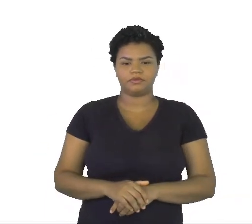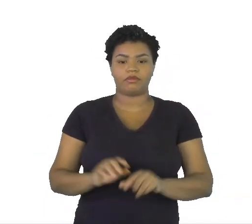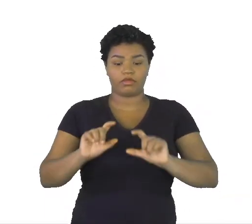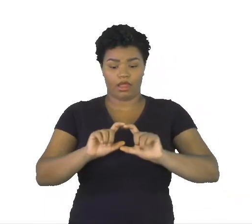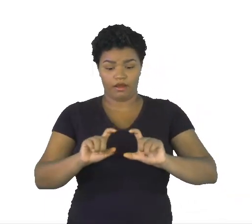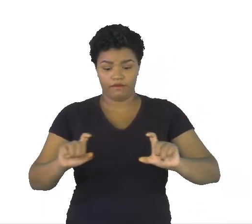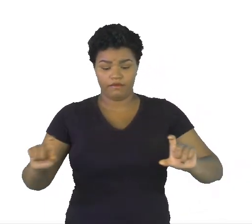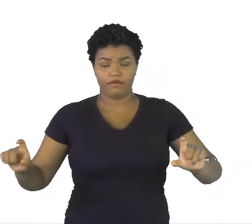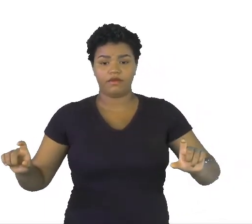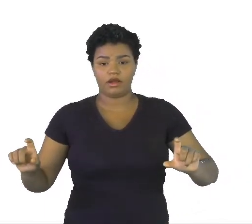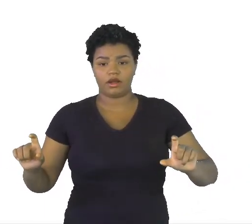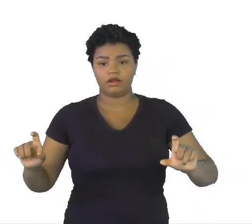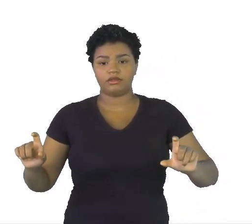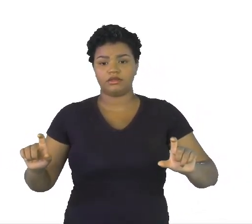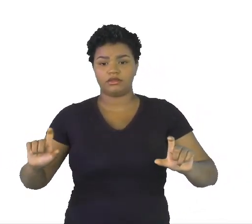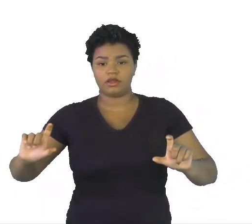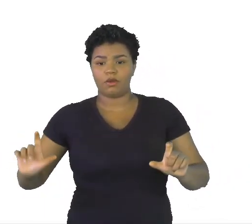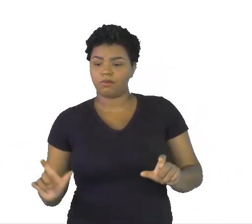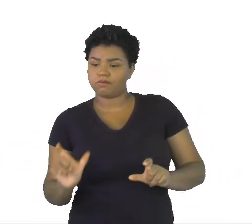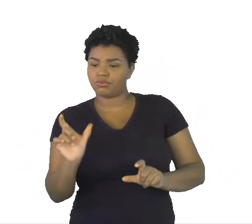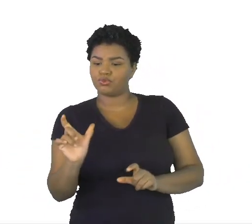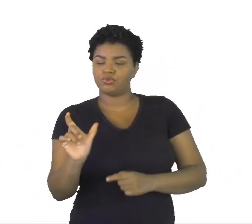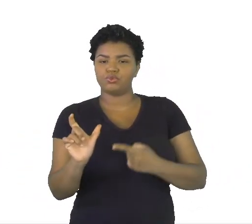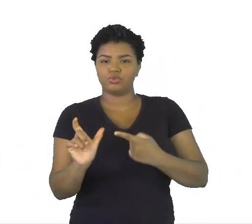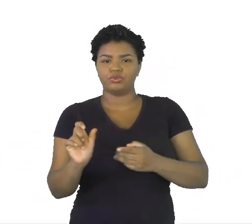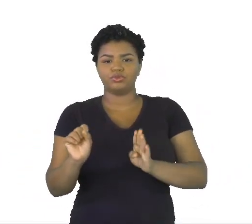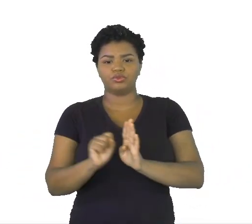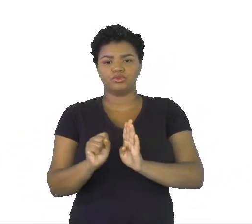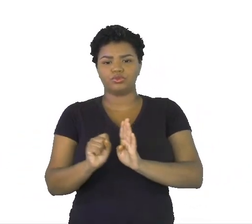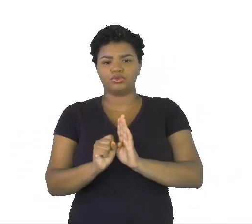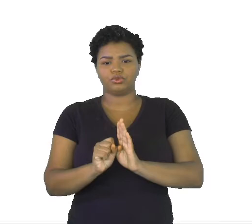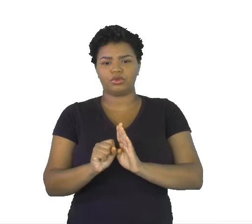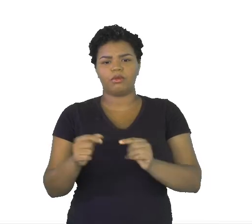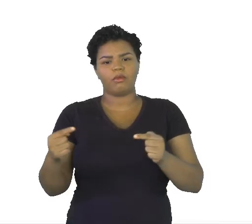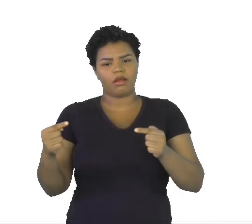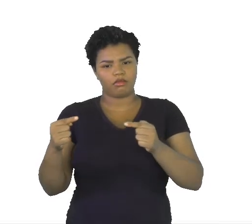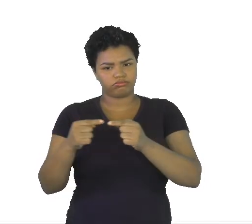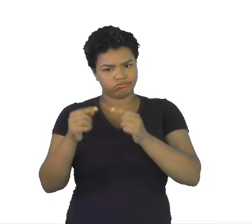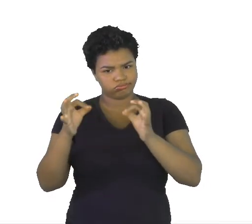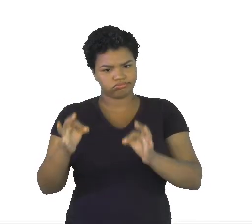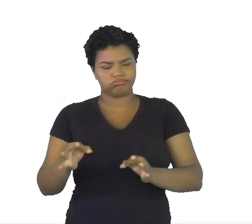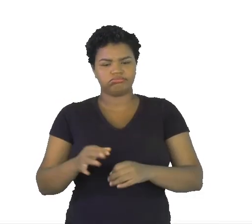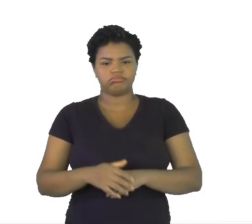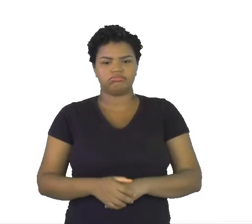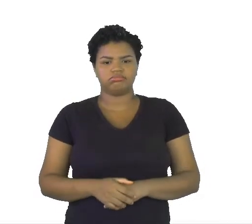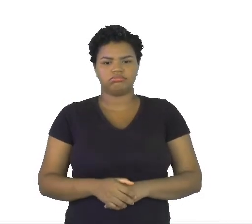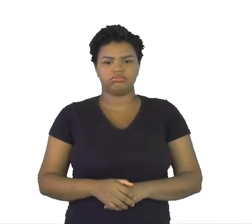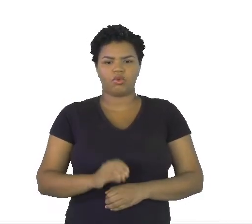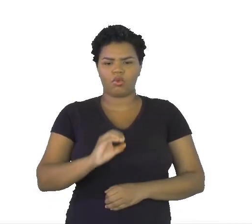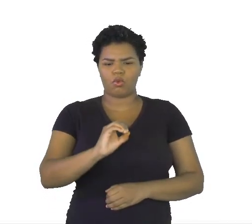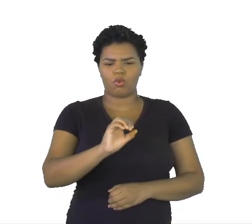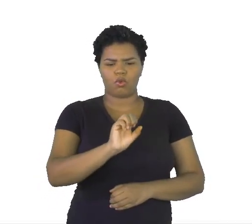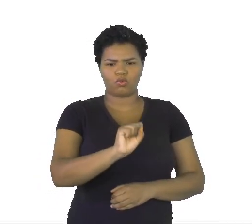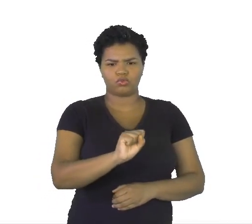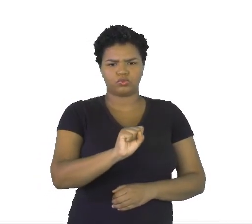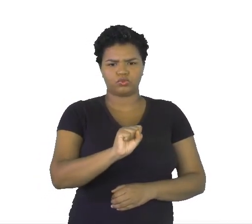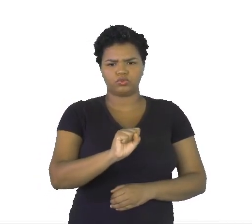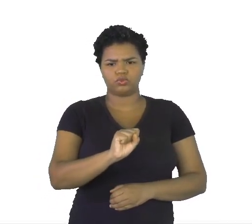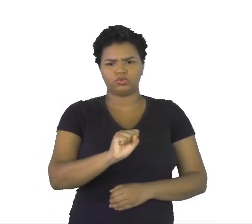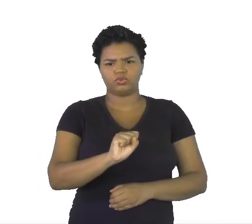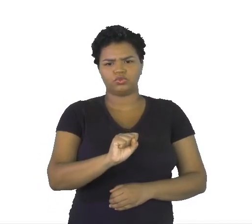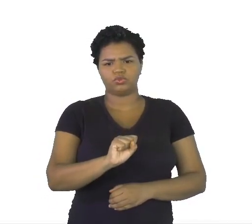Complete a frase abaixo com o substantivo adequado. Os, ou seja,